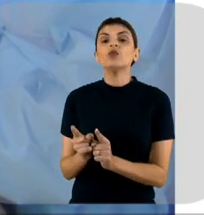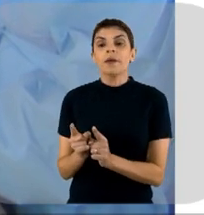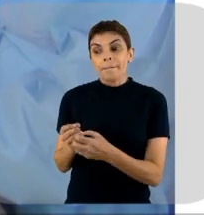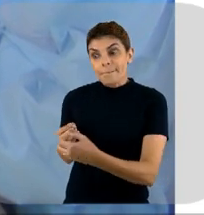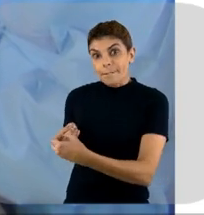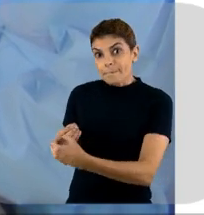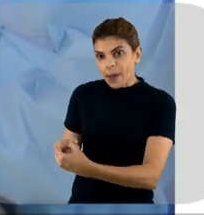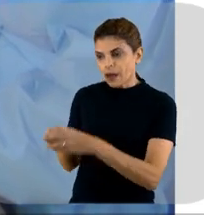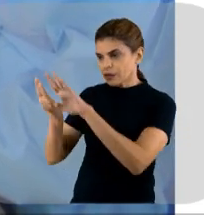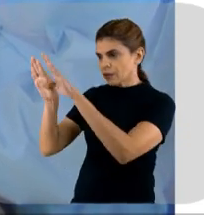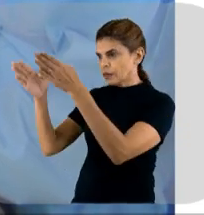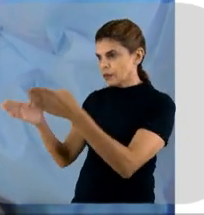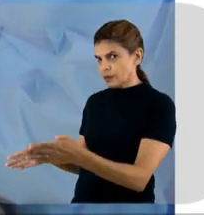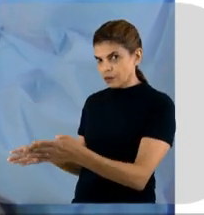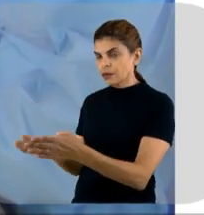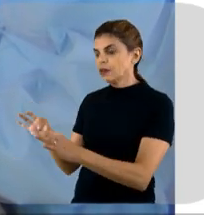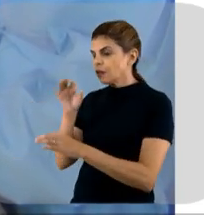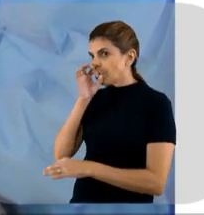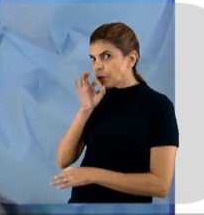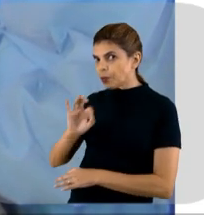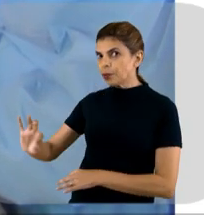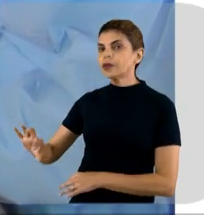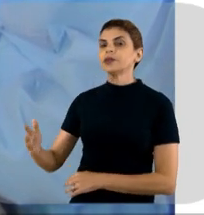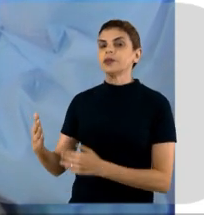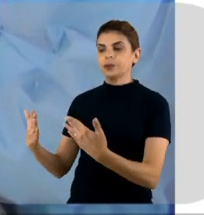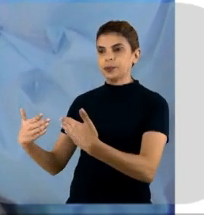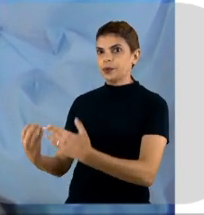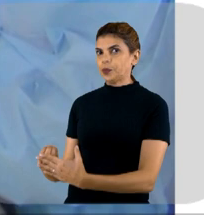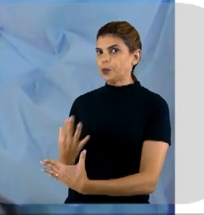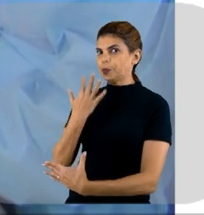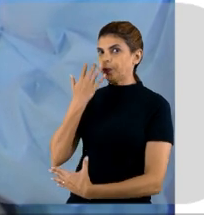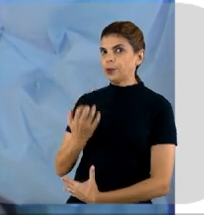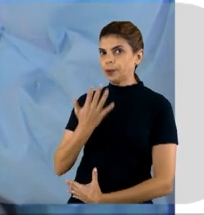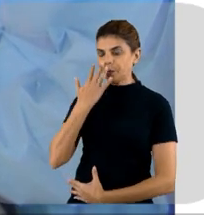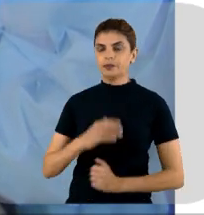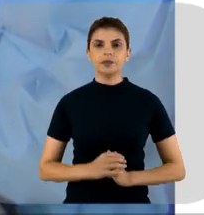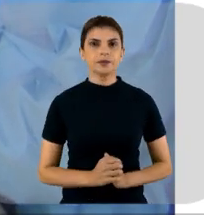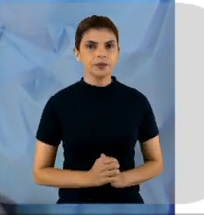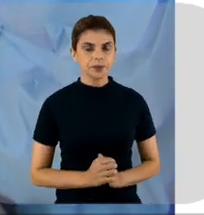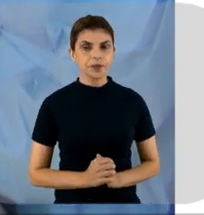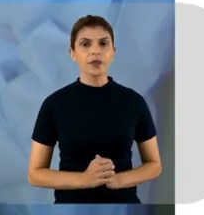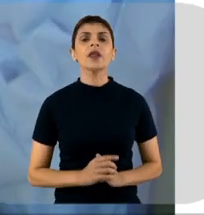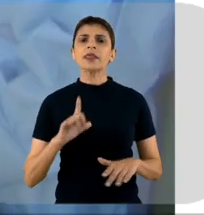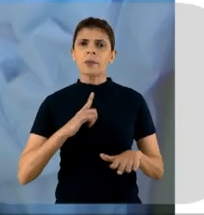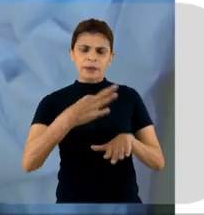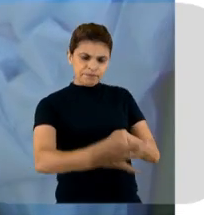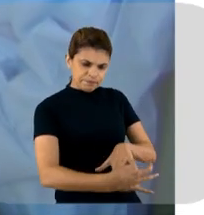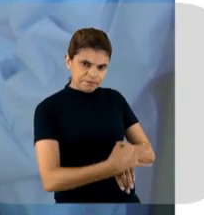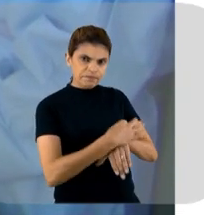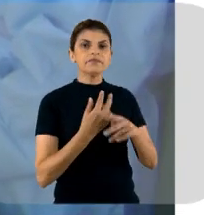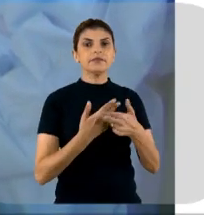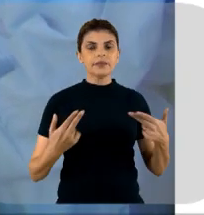curto, virar o paciente para o lado do ventilador, além de checar o comprimento de todas as linhas. Os